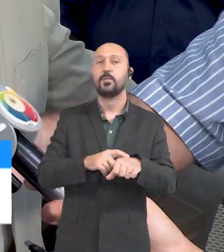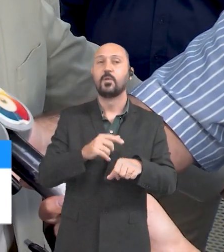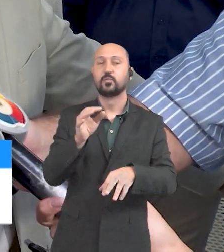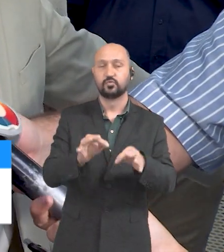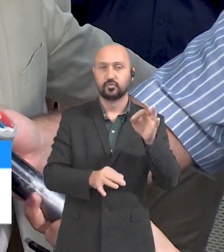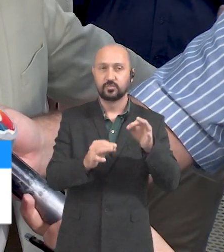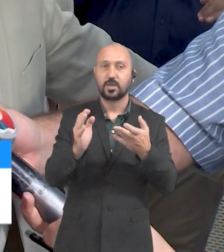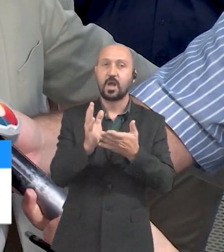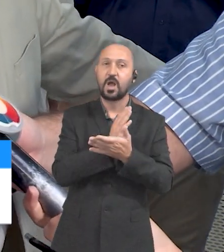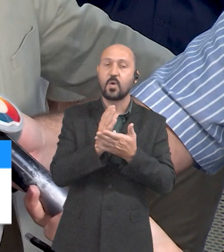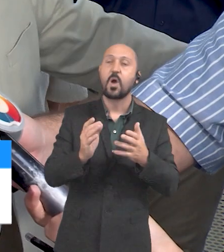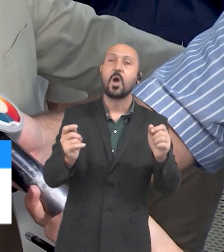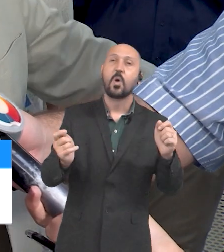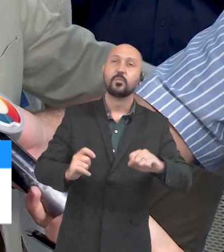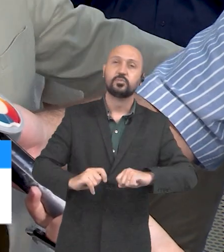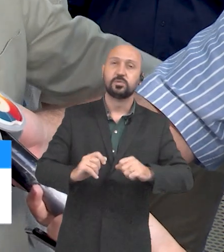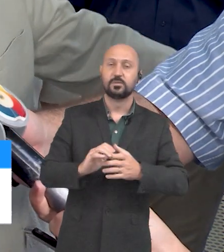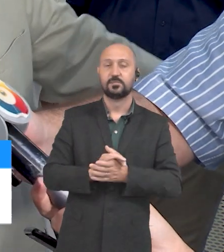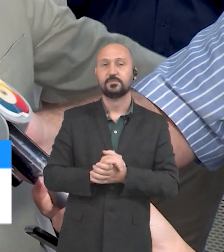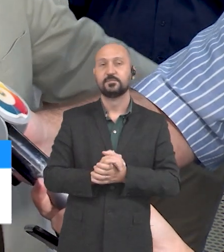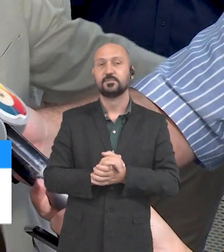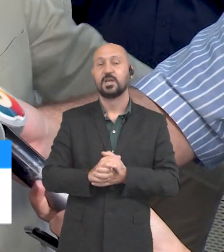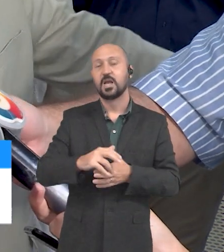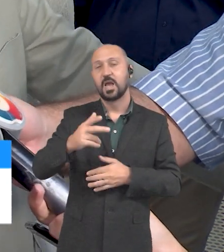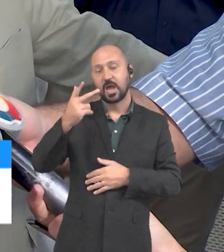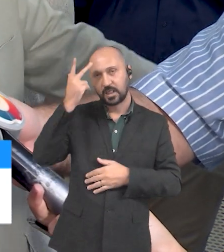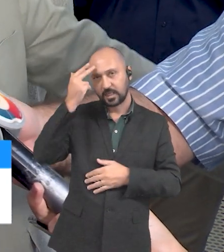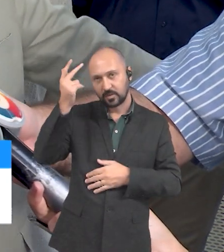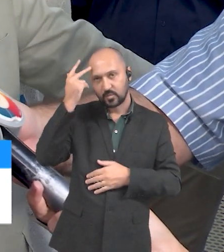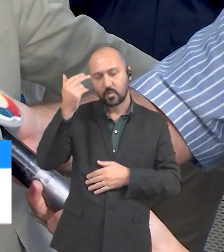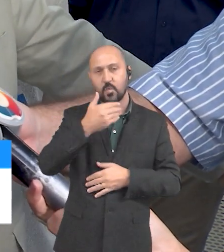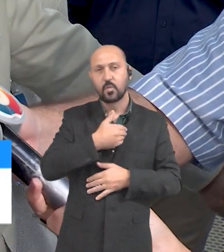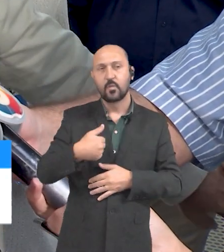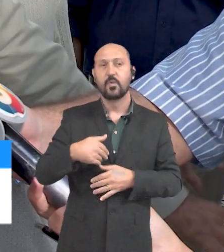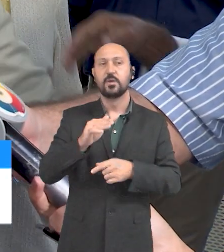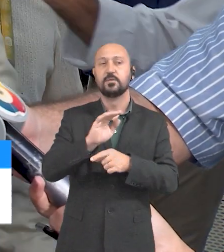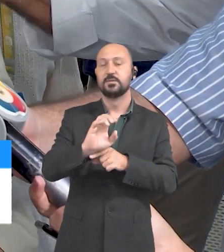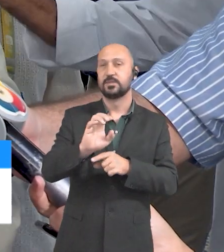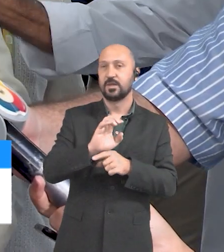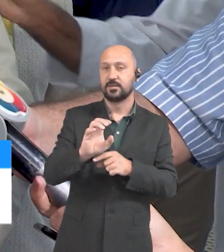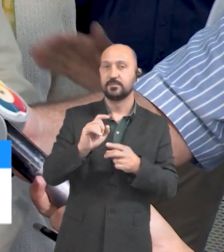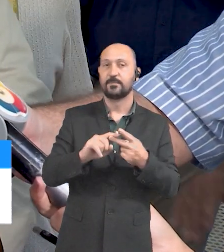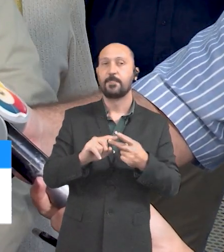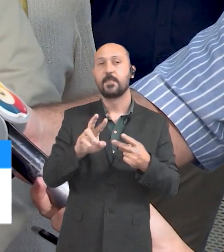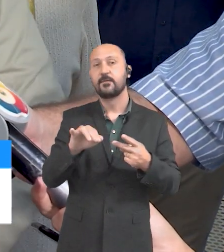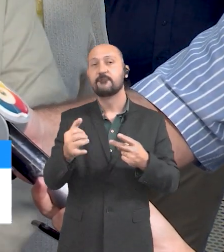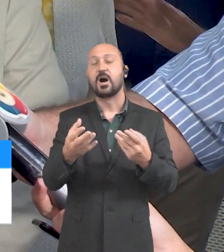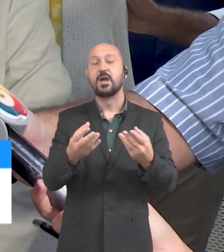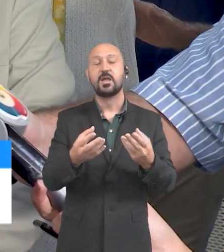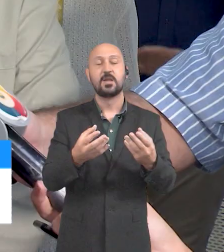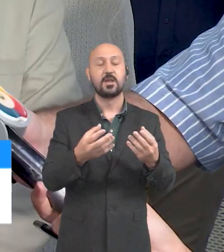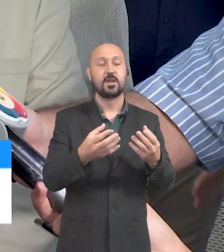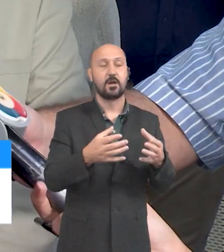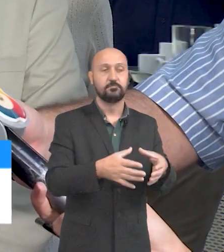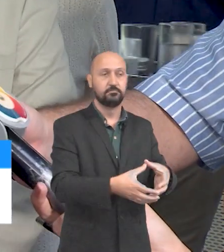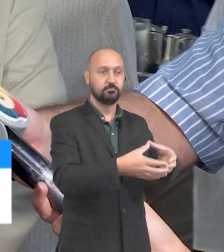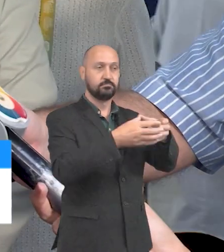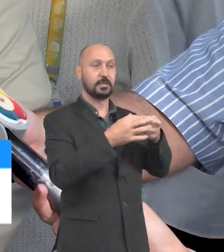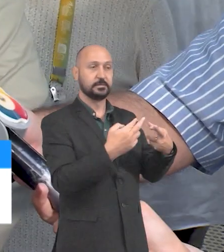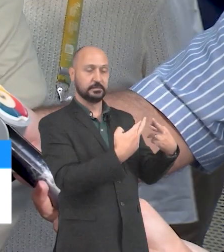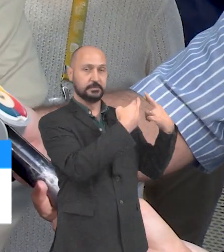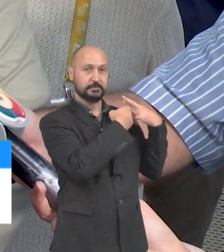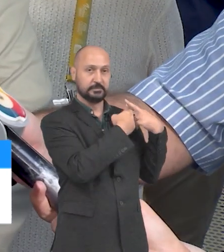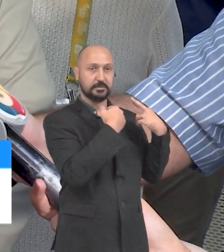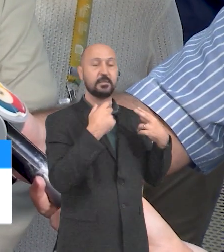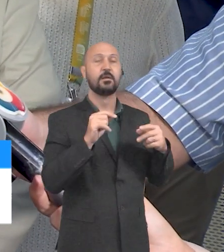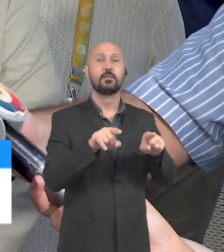instrumento jurídico que prevê algumas condições e é natural que tanto o governo do estado, né, que vai receber essa delegação